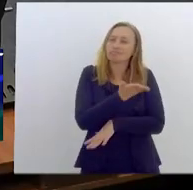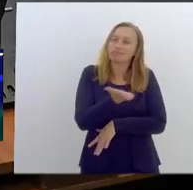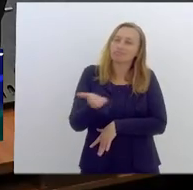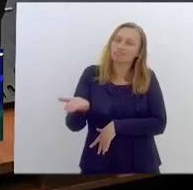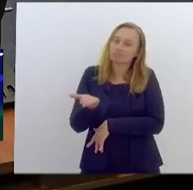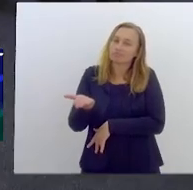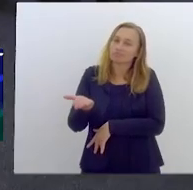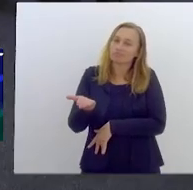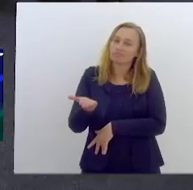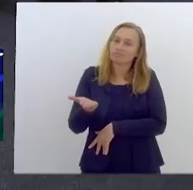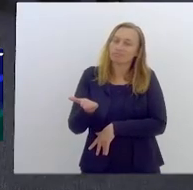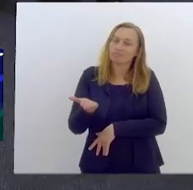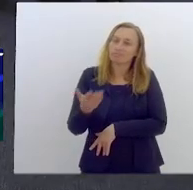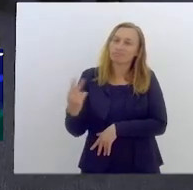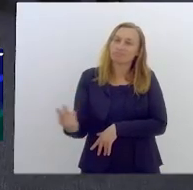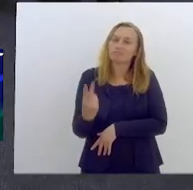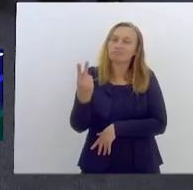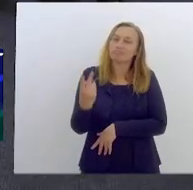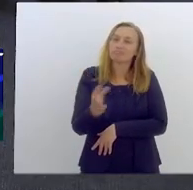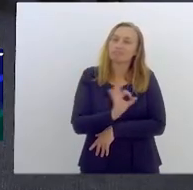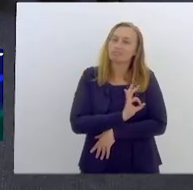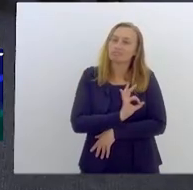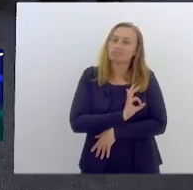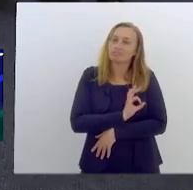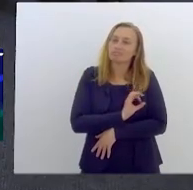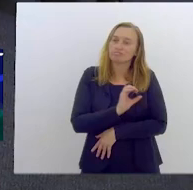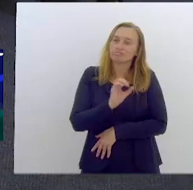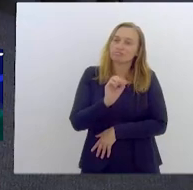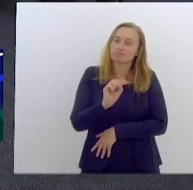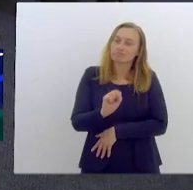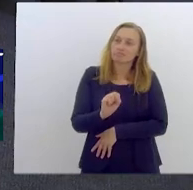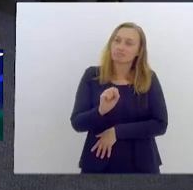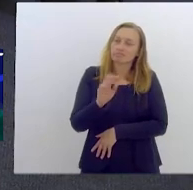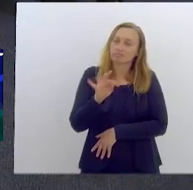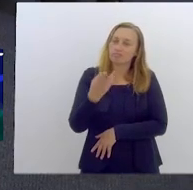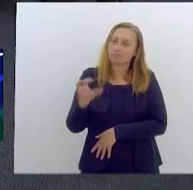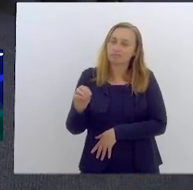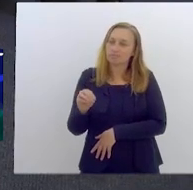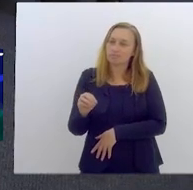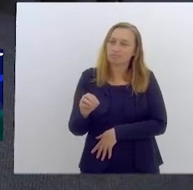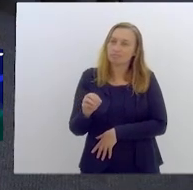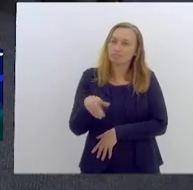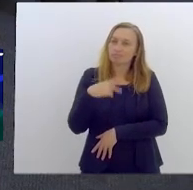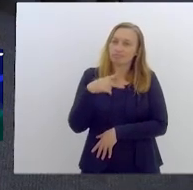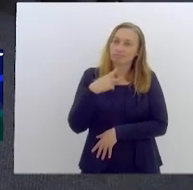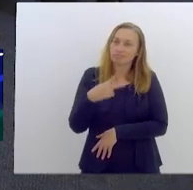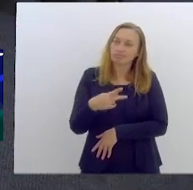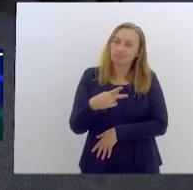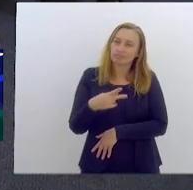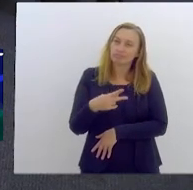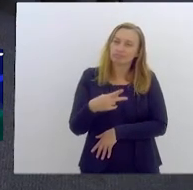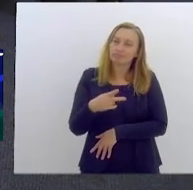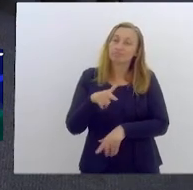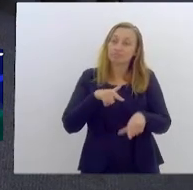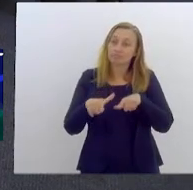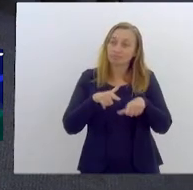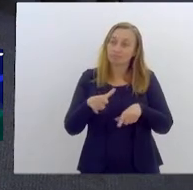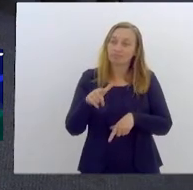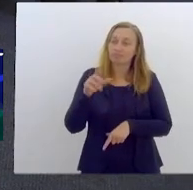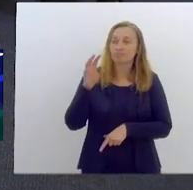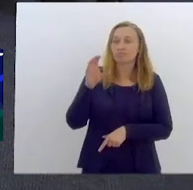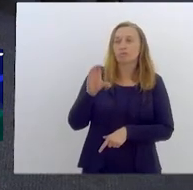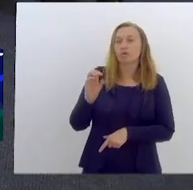por esses honrosos policiais do 8º Batalhão. E aqui faço questão de destacar o trabalho do